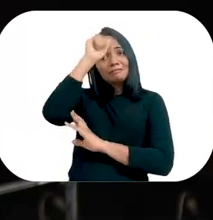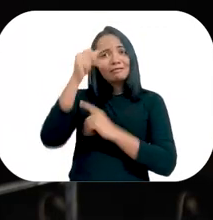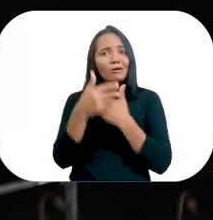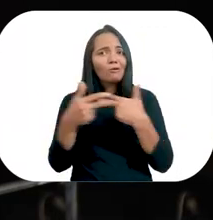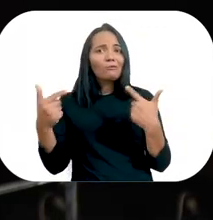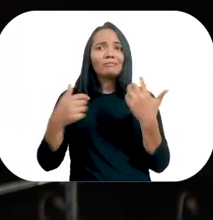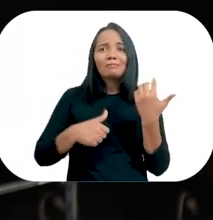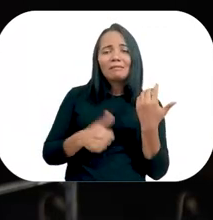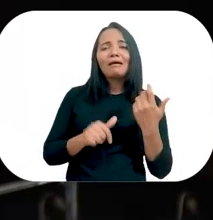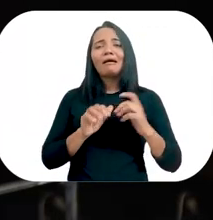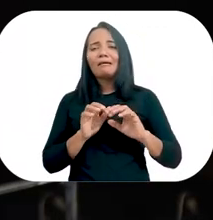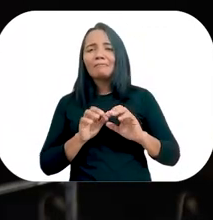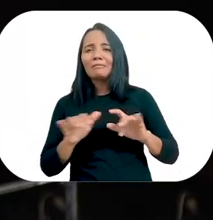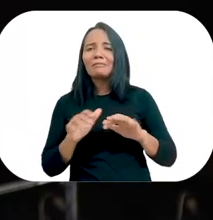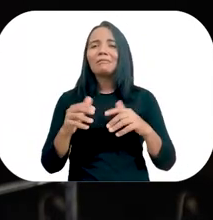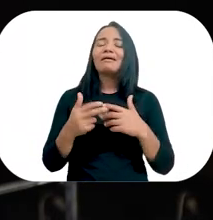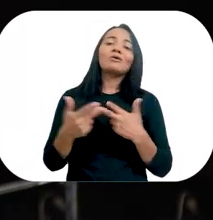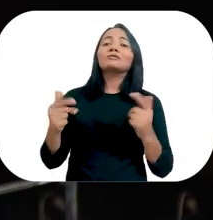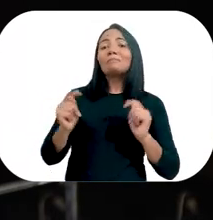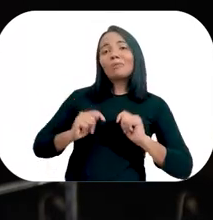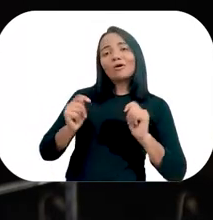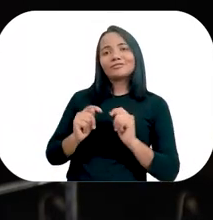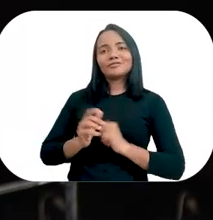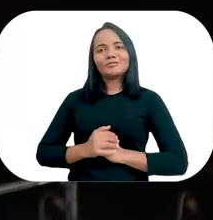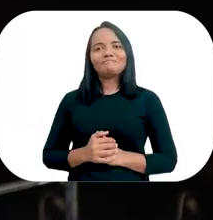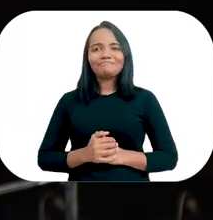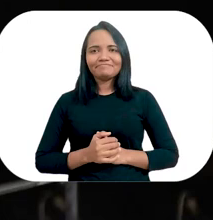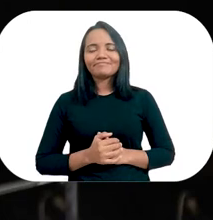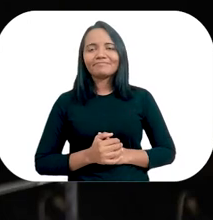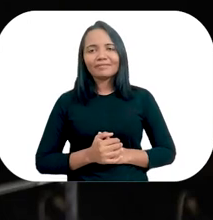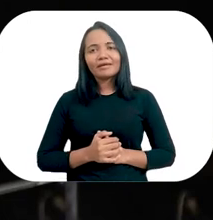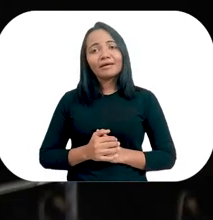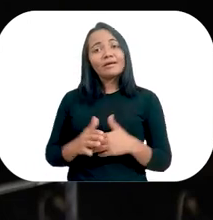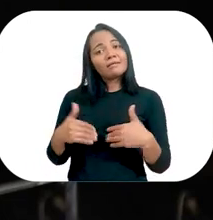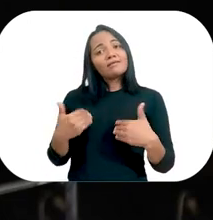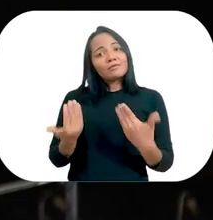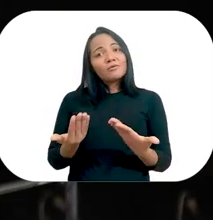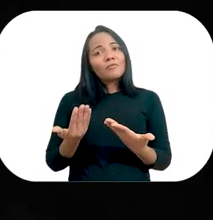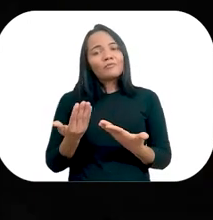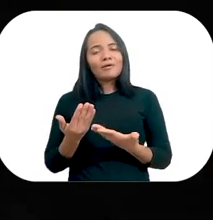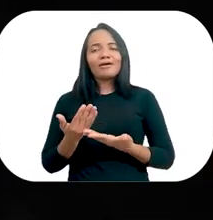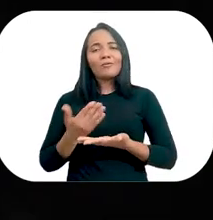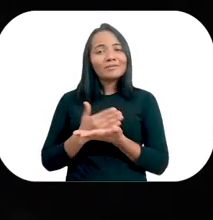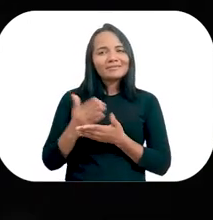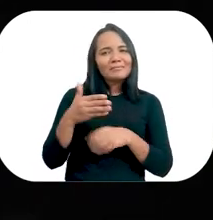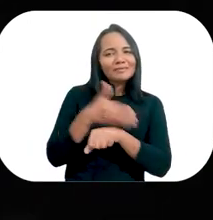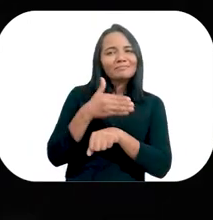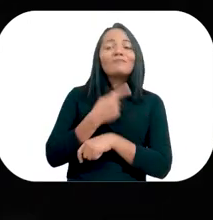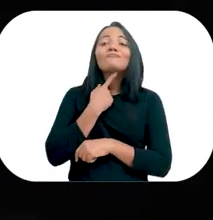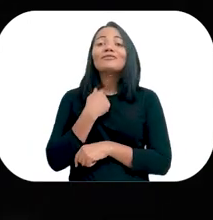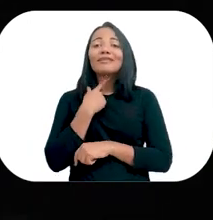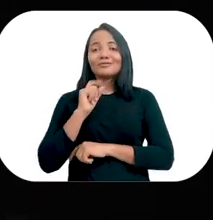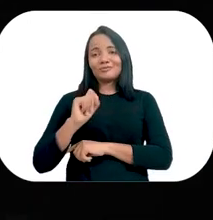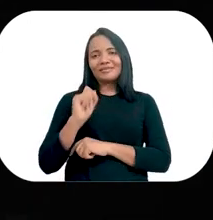aprender as notas, os acordes e tal. E na verdade, eu entrei no projeto para tocar guitarra. Eu queria aprender a